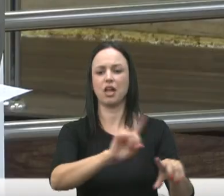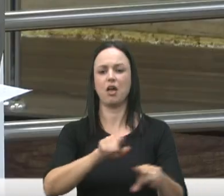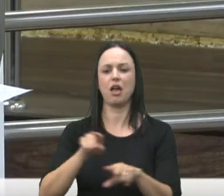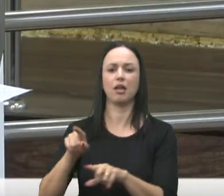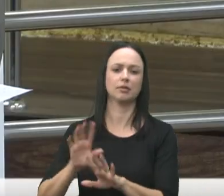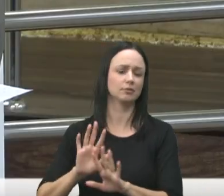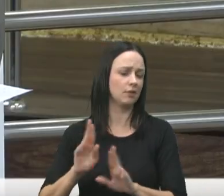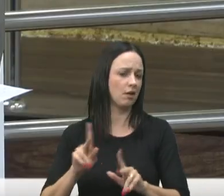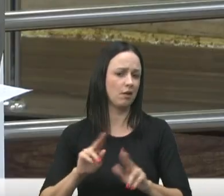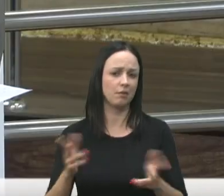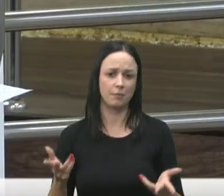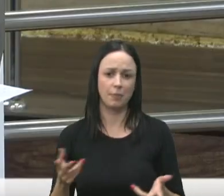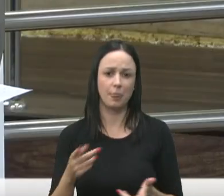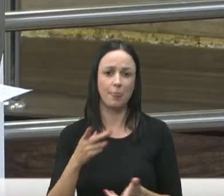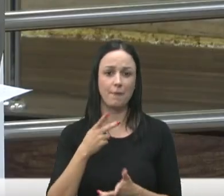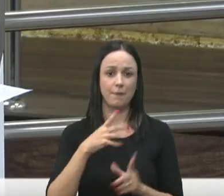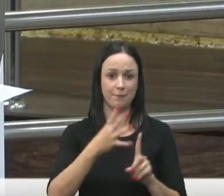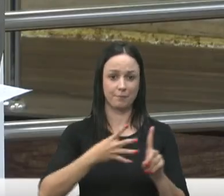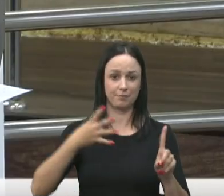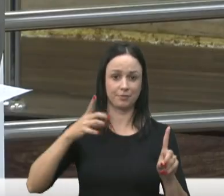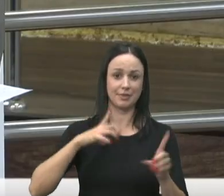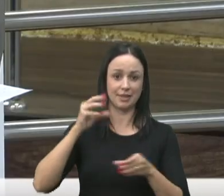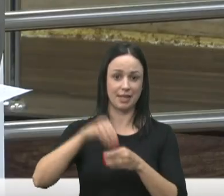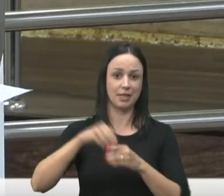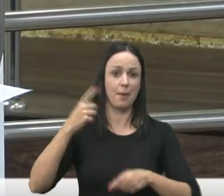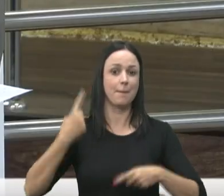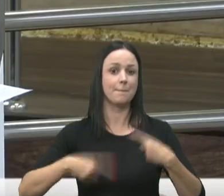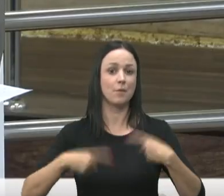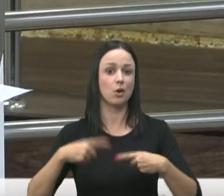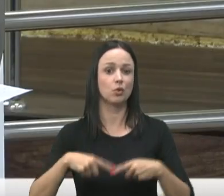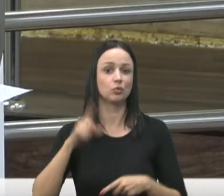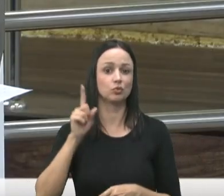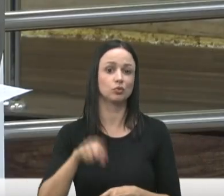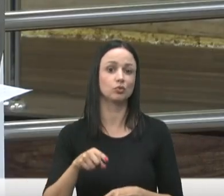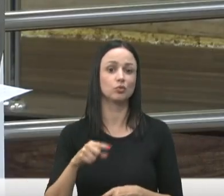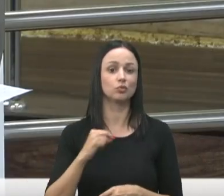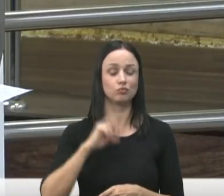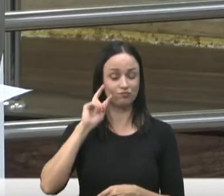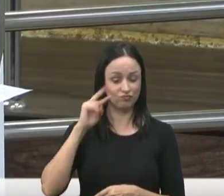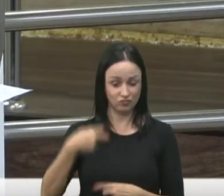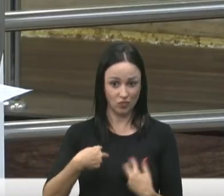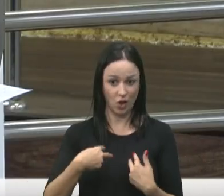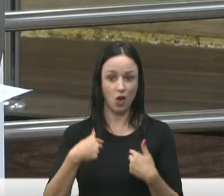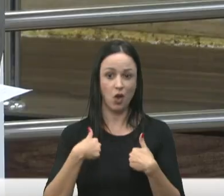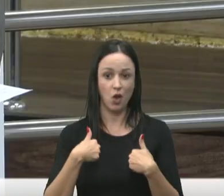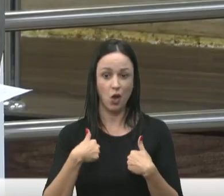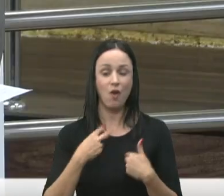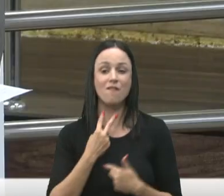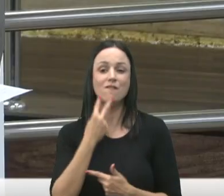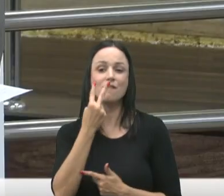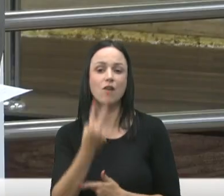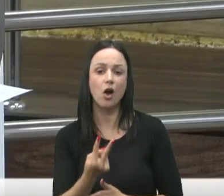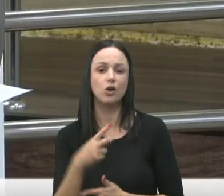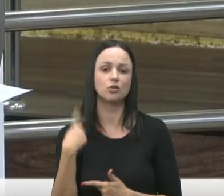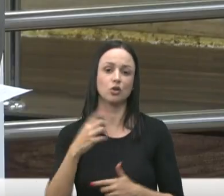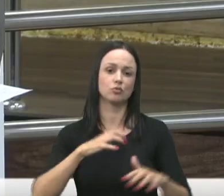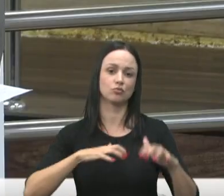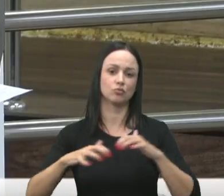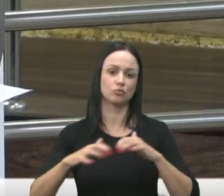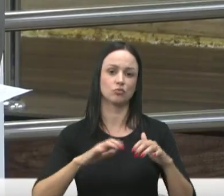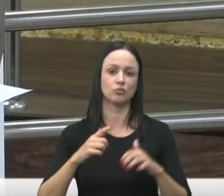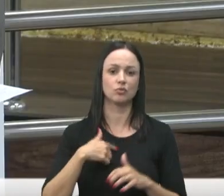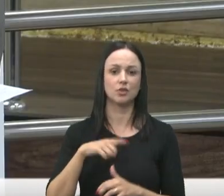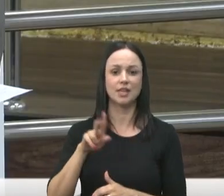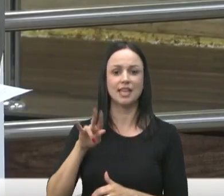Mais importante do que eu ser um LGBT que está na política hoje, eu me vejo, Dani, como um porta-voz do nosso movimento. Não sou o